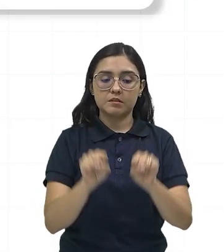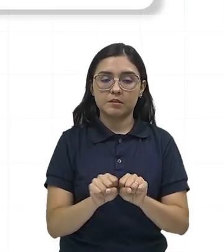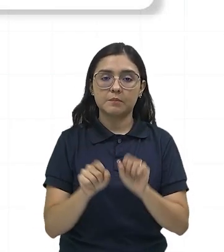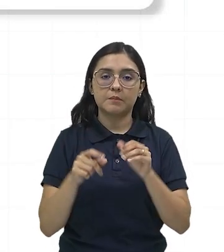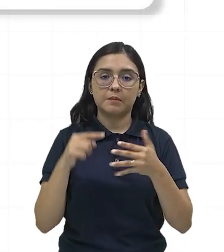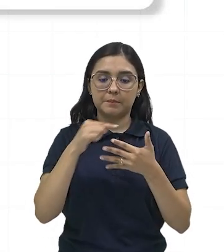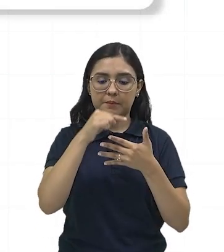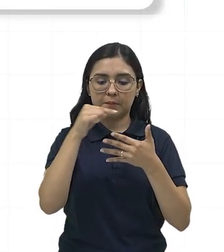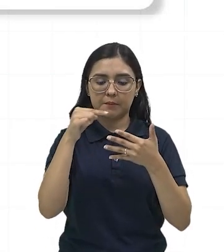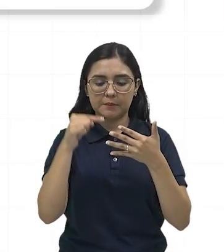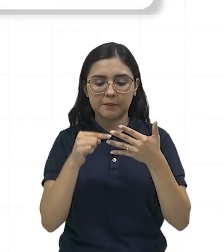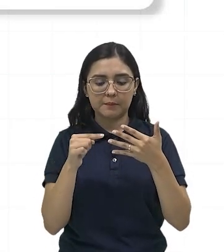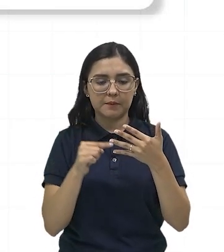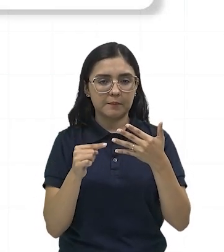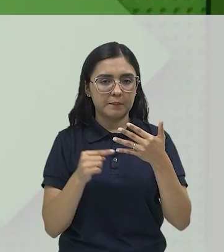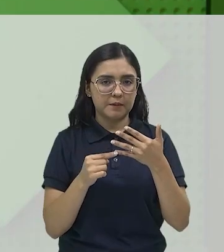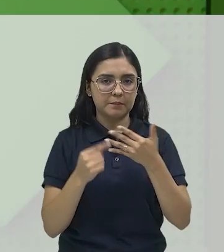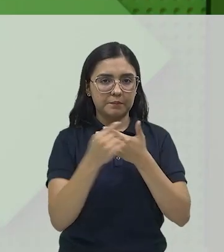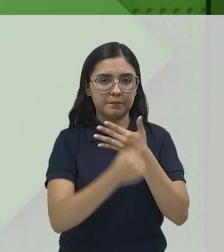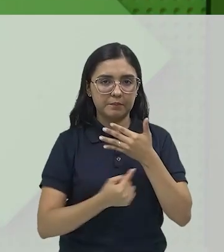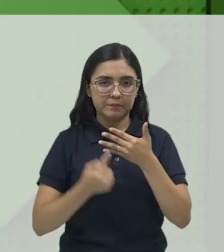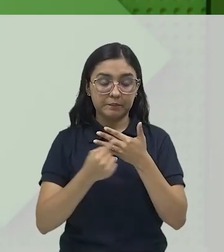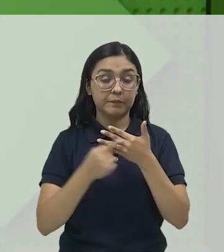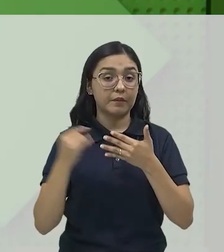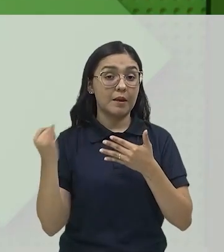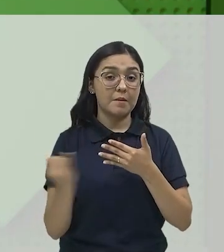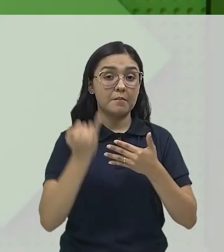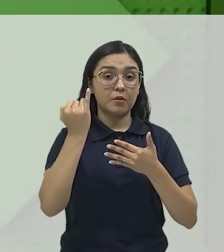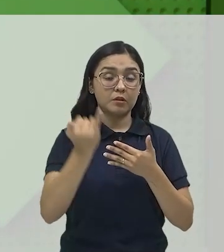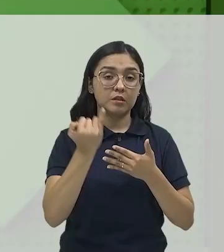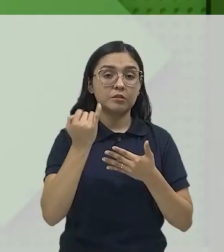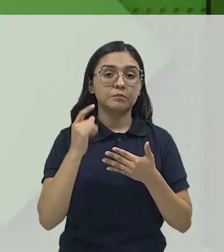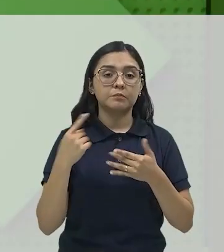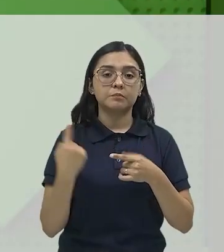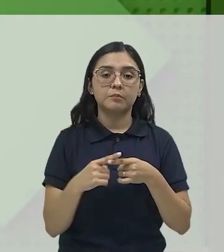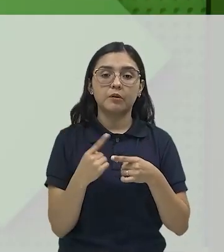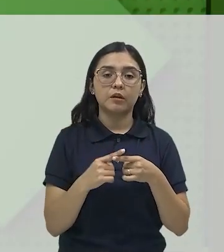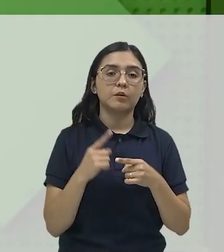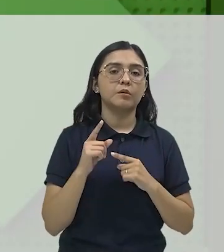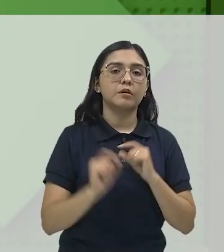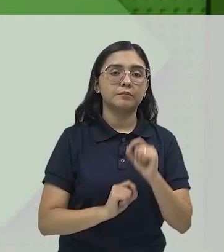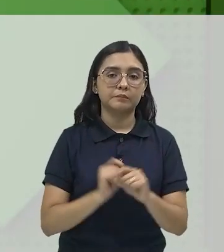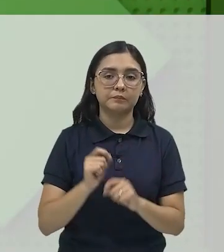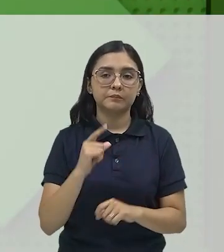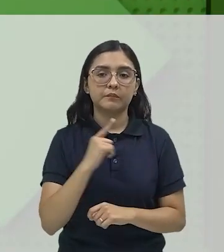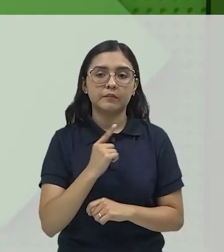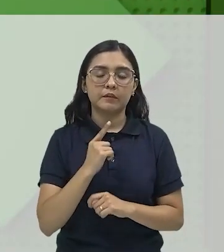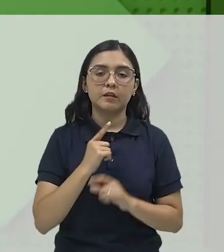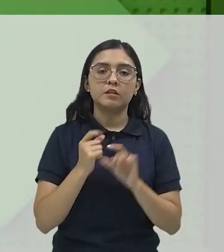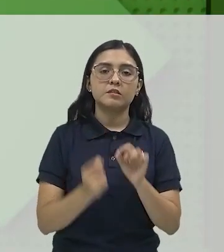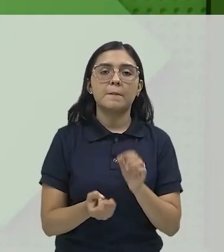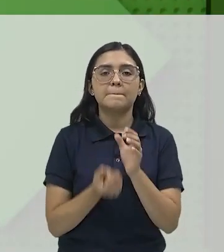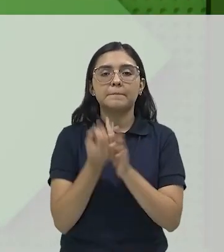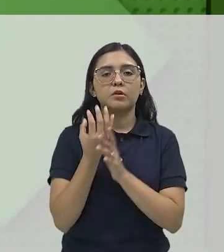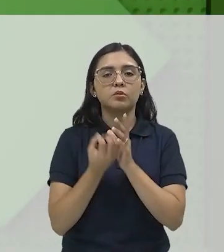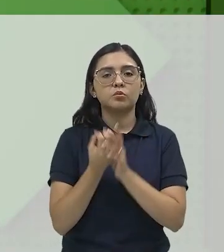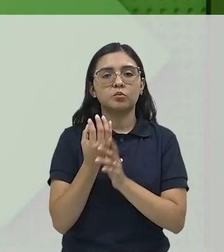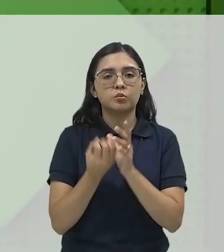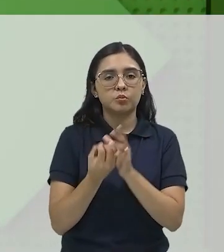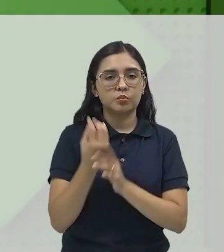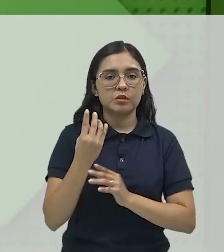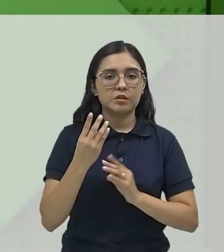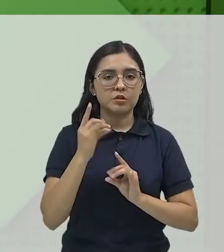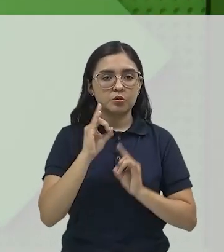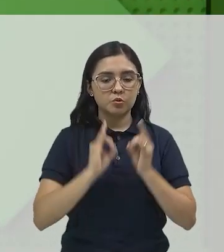endócrino, ele é um sistema muito importante, porque tem aí essa produção dos hormônios